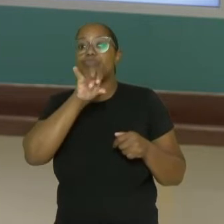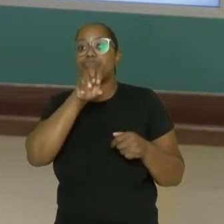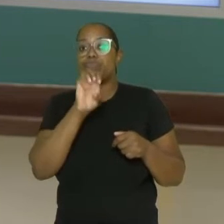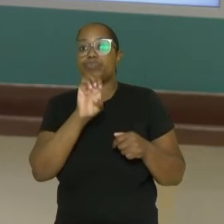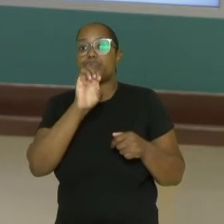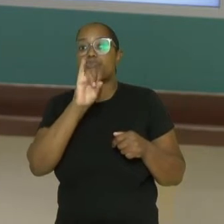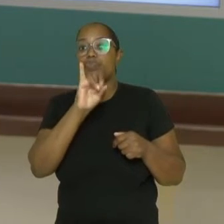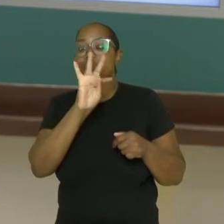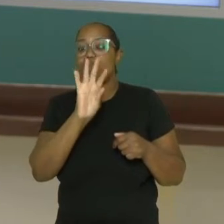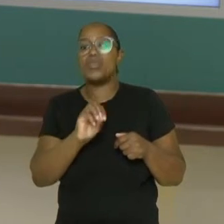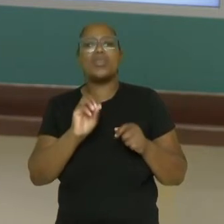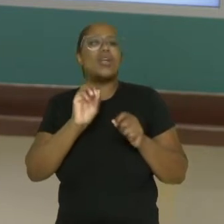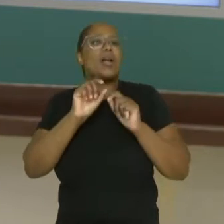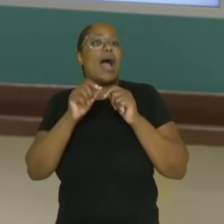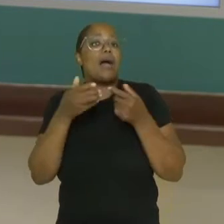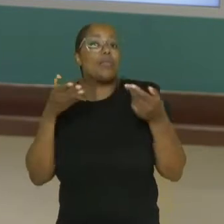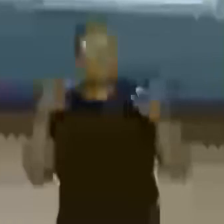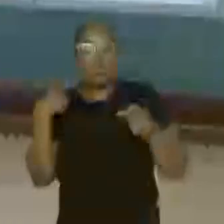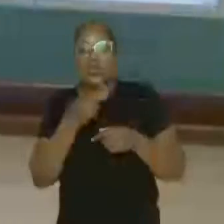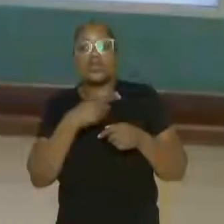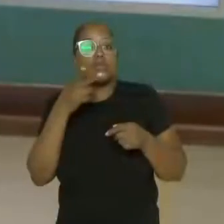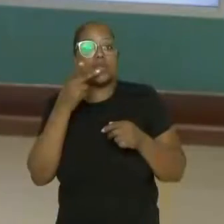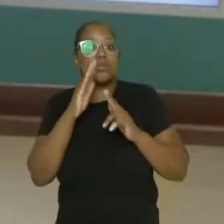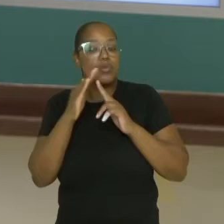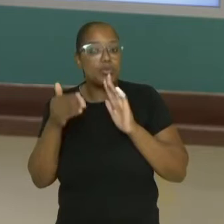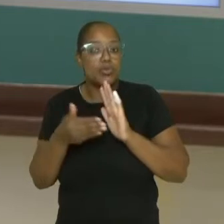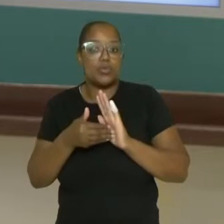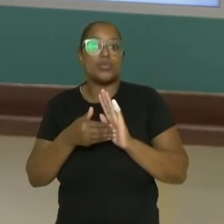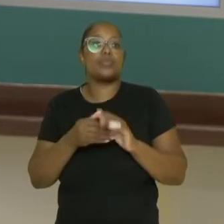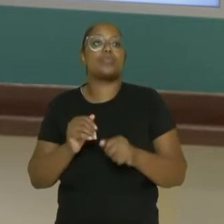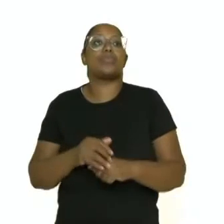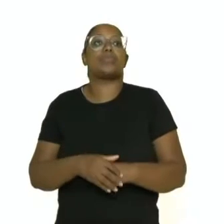falo, né? Então, seria o sujeito, beleza?